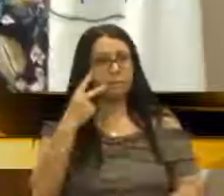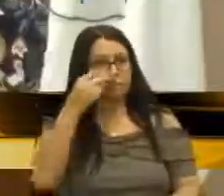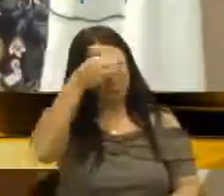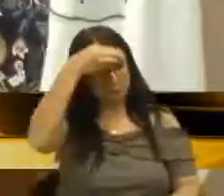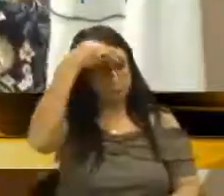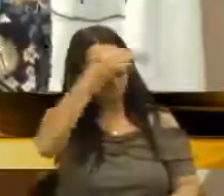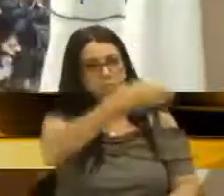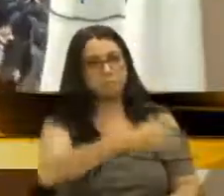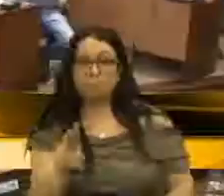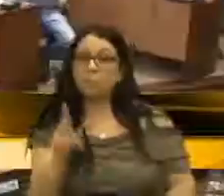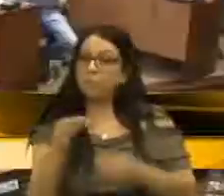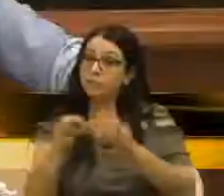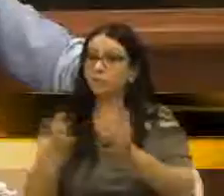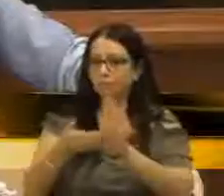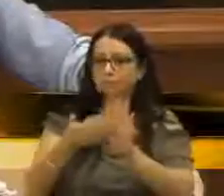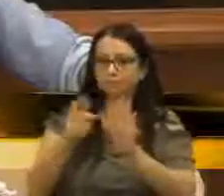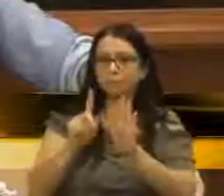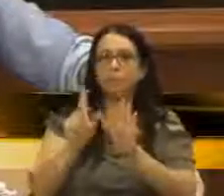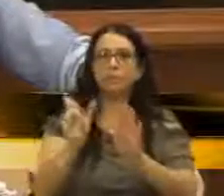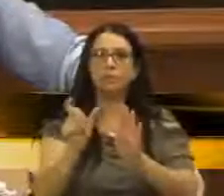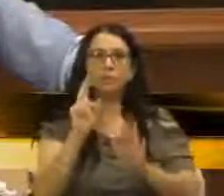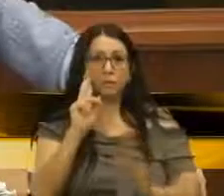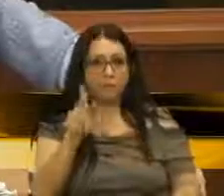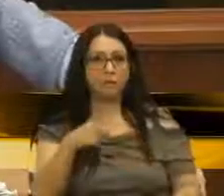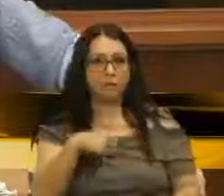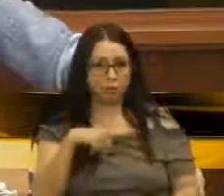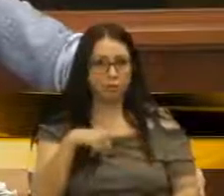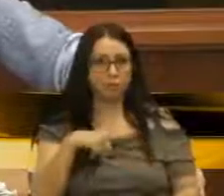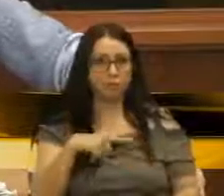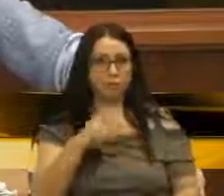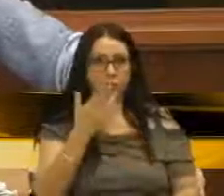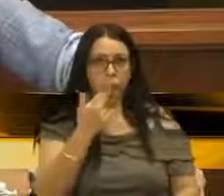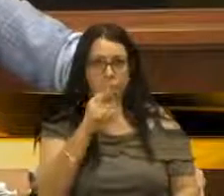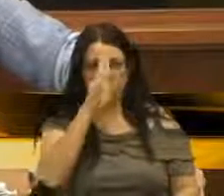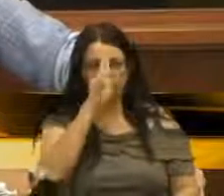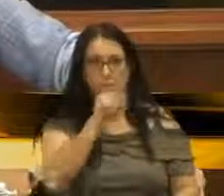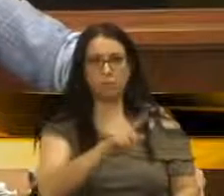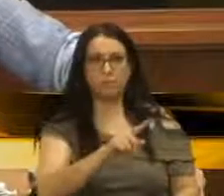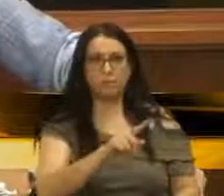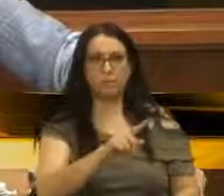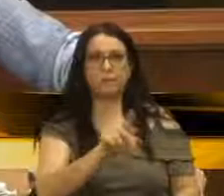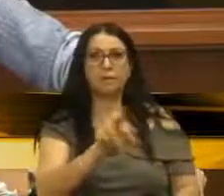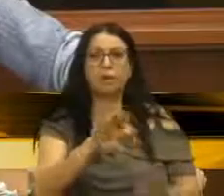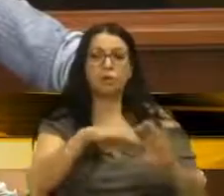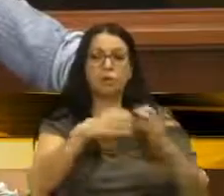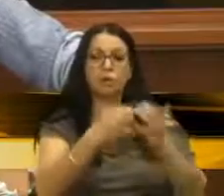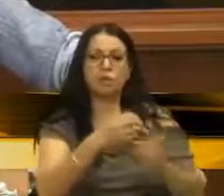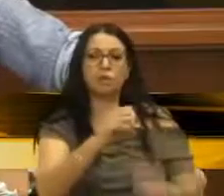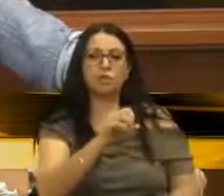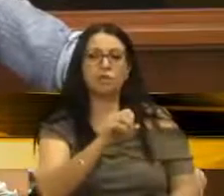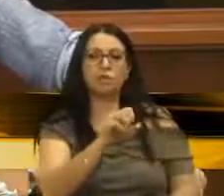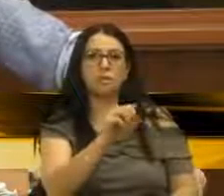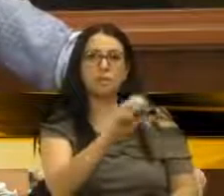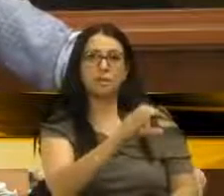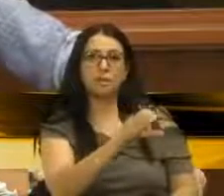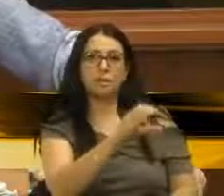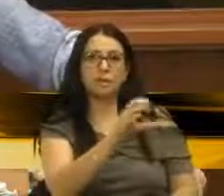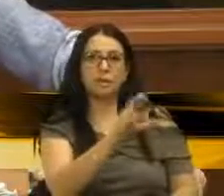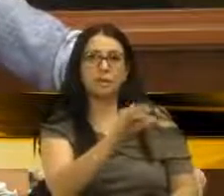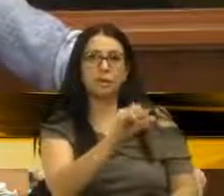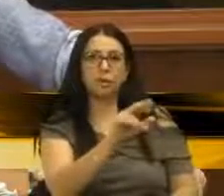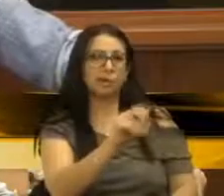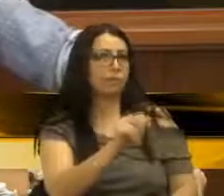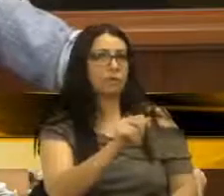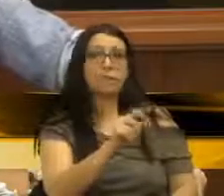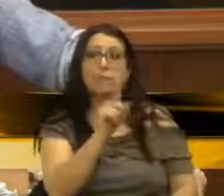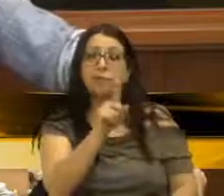parte tive vereador ano a moça na corrida de santa catarina acre uva ea gente não vê um agricultor falando bem